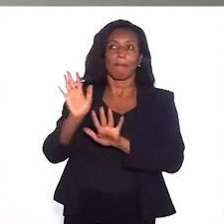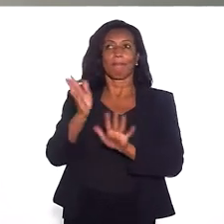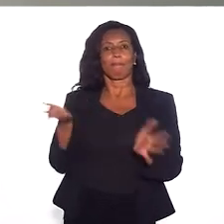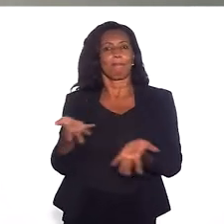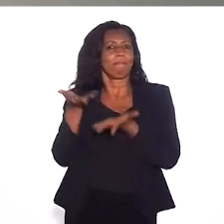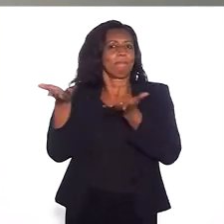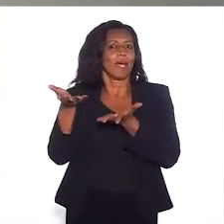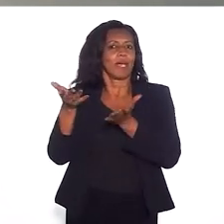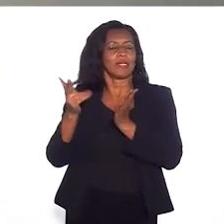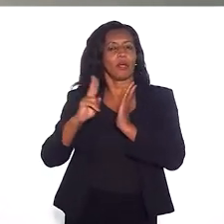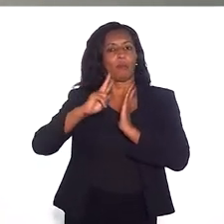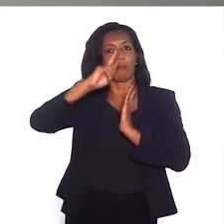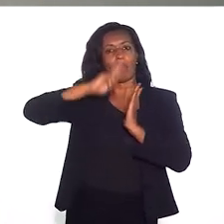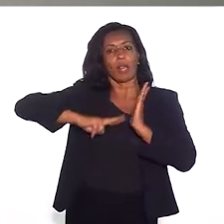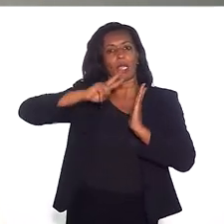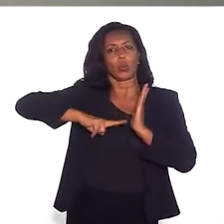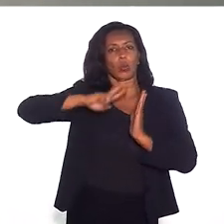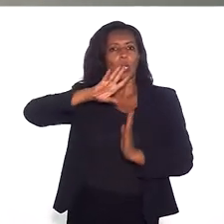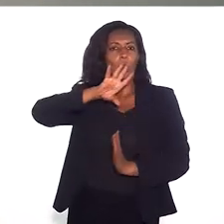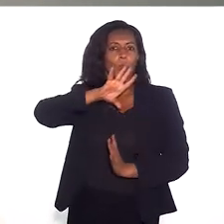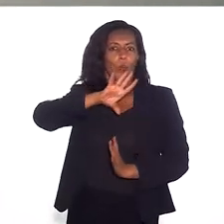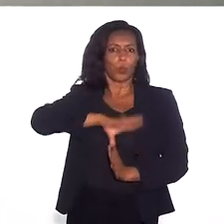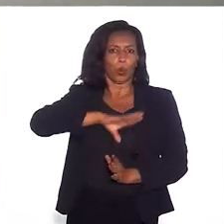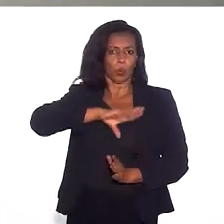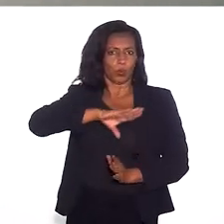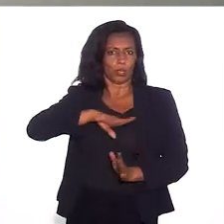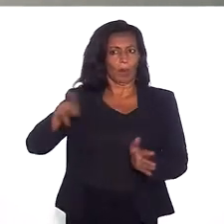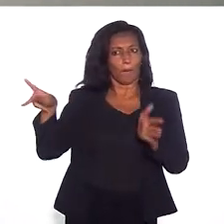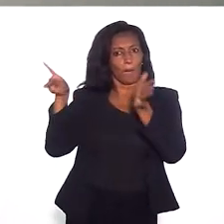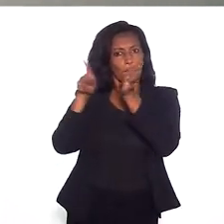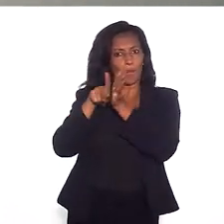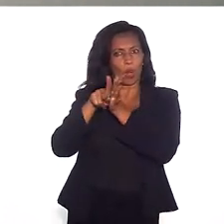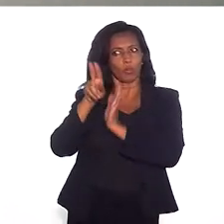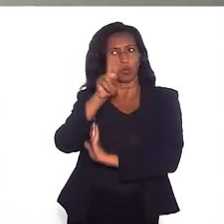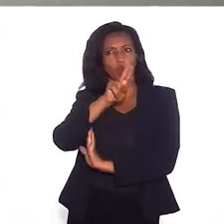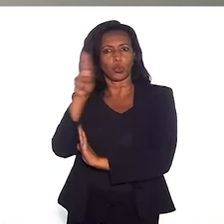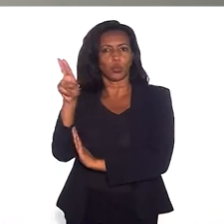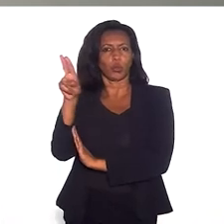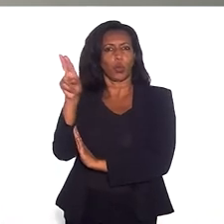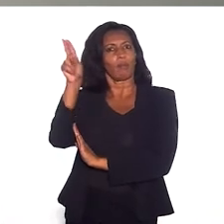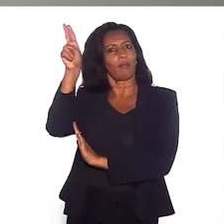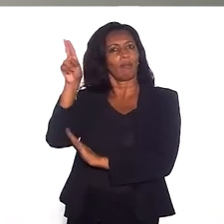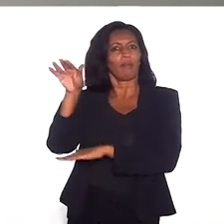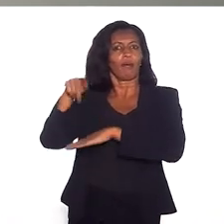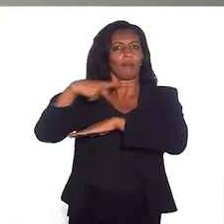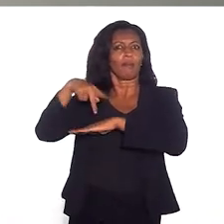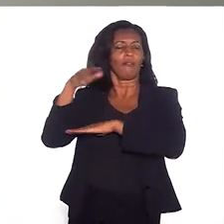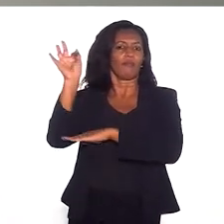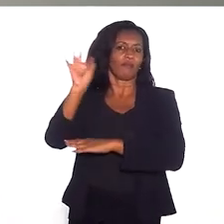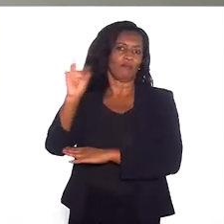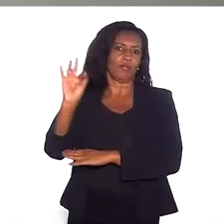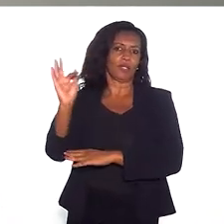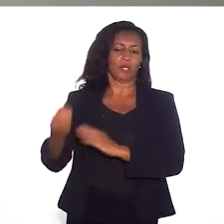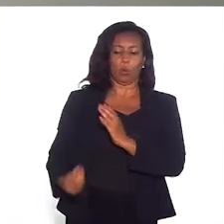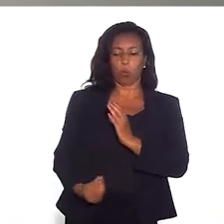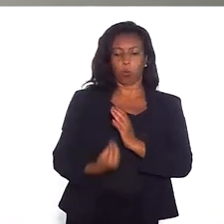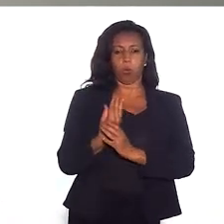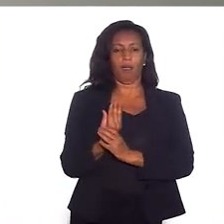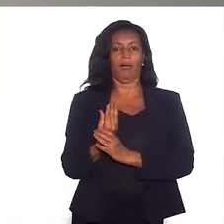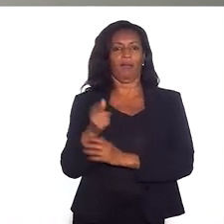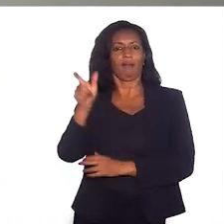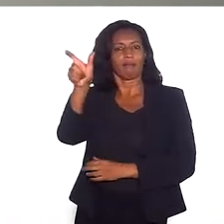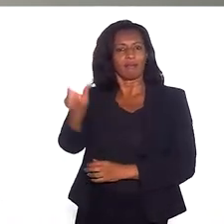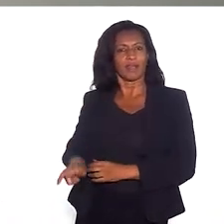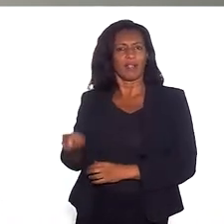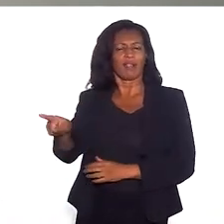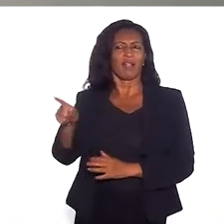mas é uma leitura portuguesada de um nome francês, né? E surge com ela